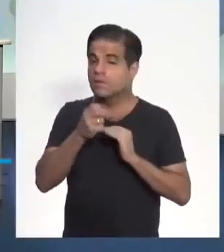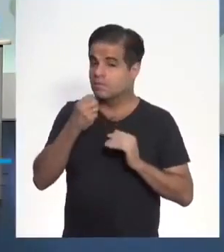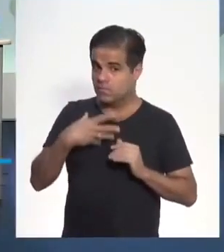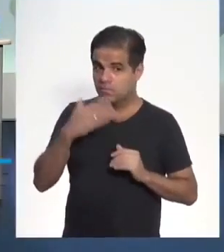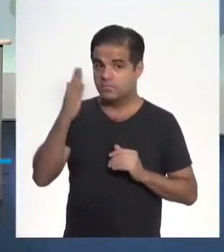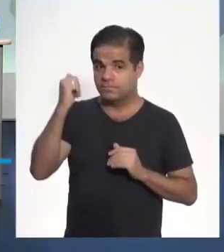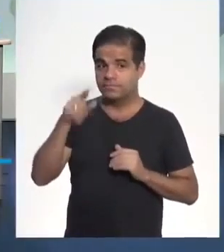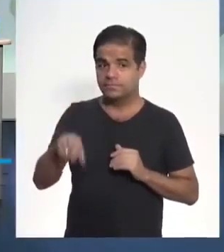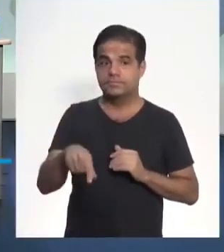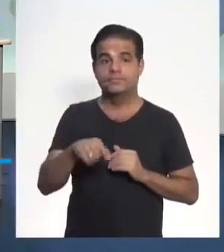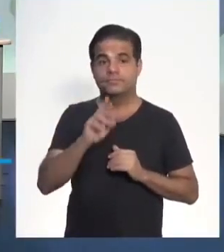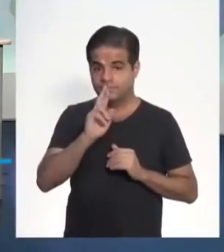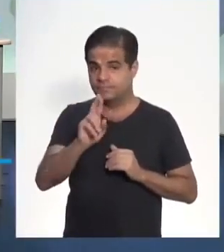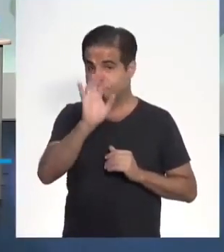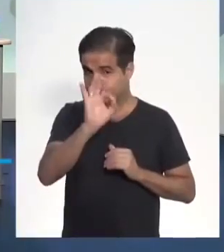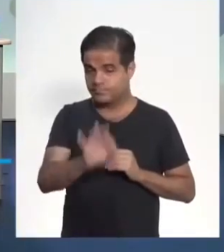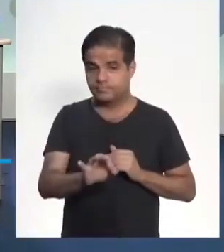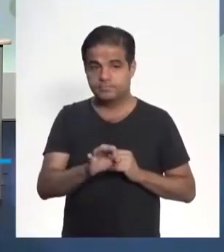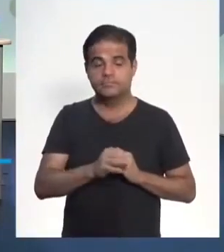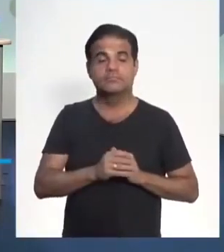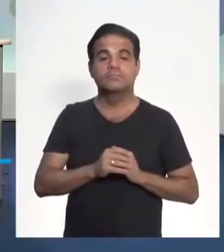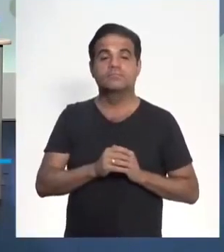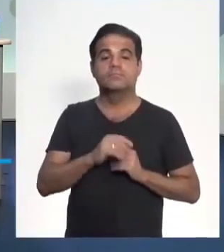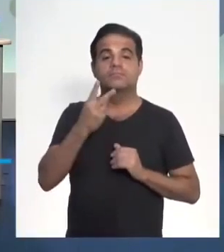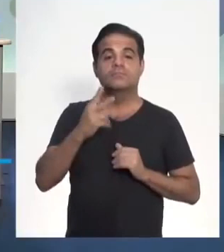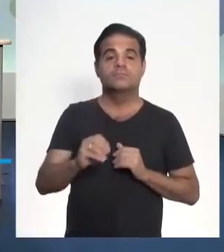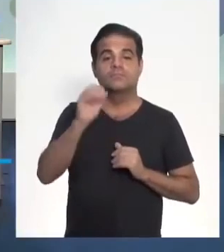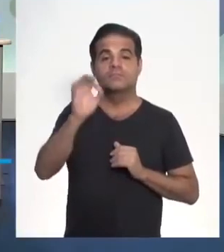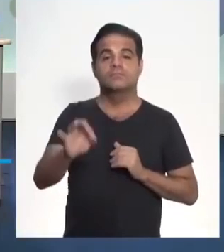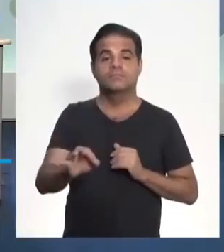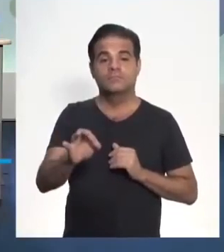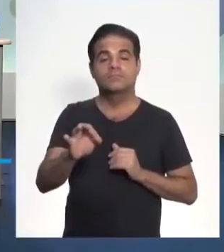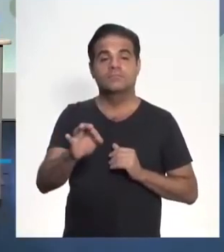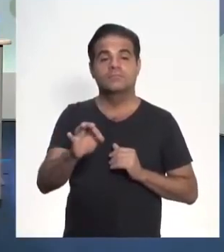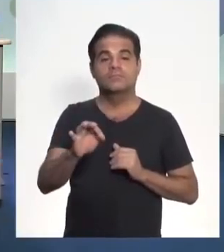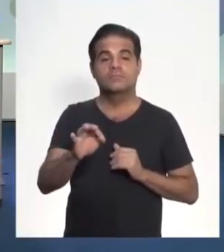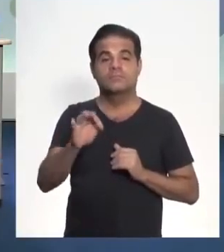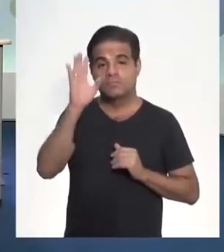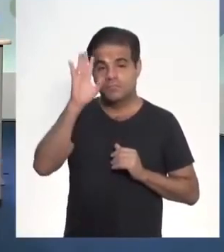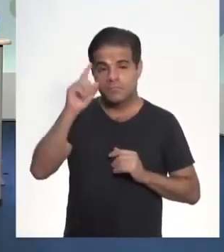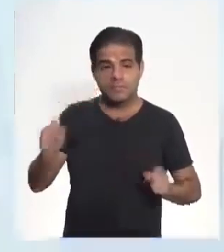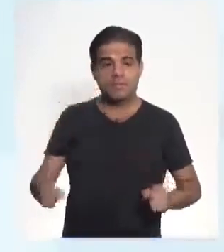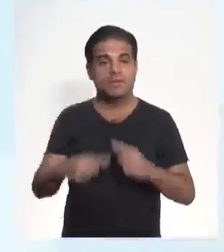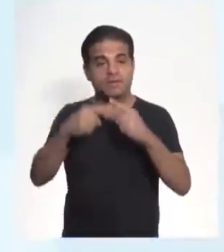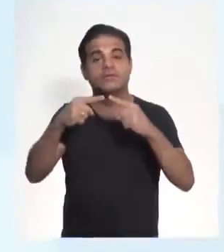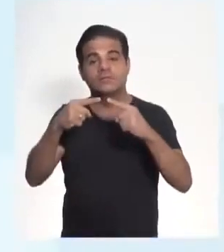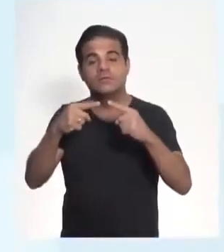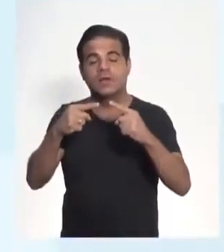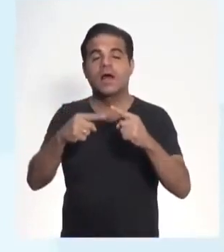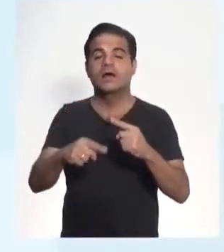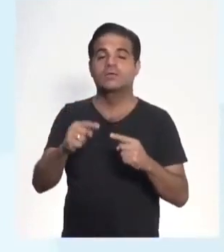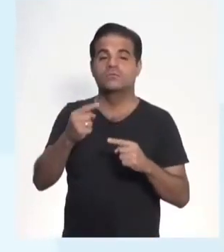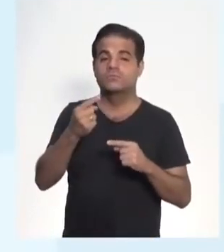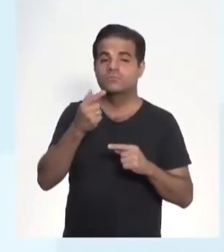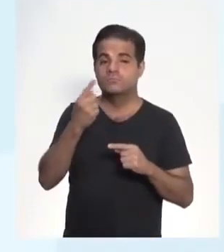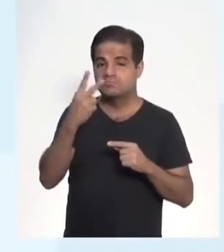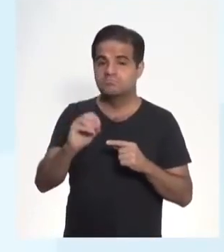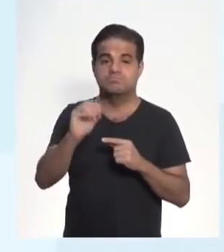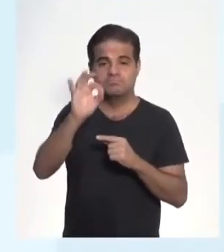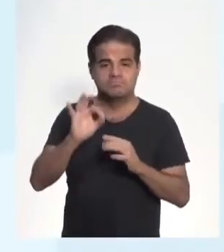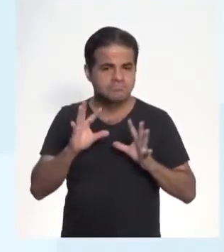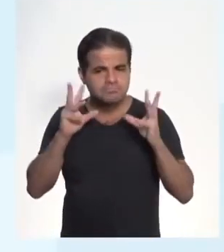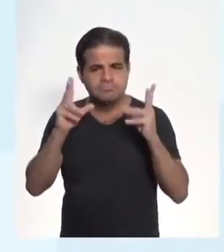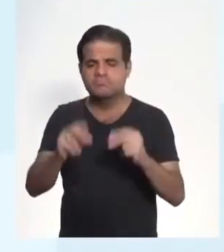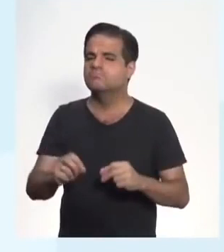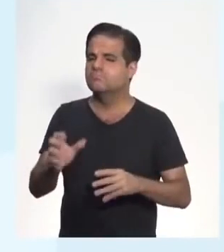hein? Olha, tá? Né? Temos então 20% de 80%. Pensa num campeonato, um cara só marcou 20% de todos os gols.